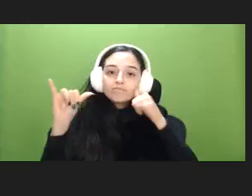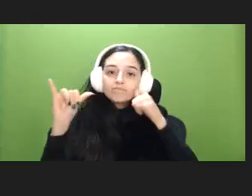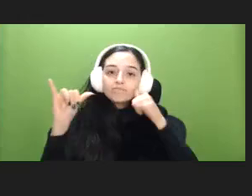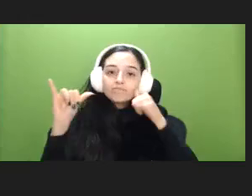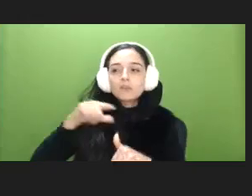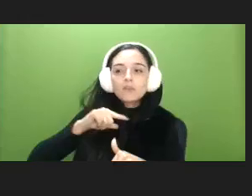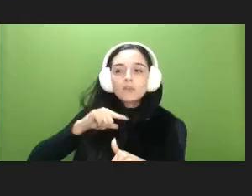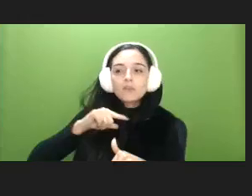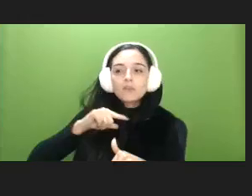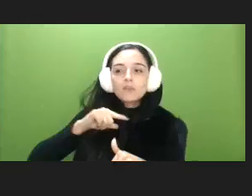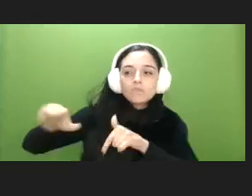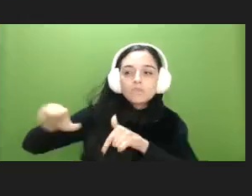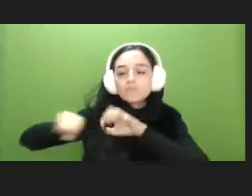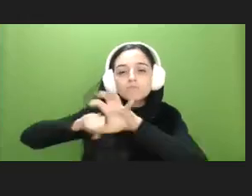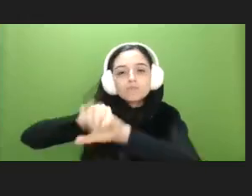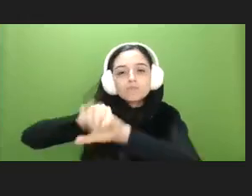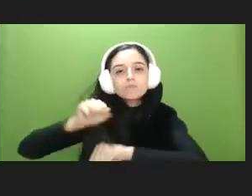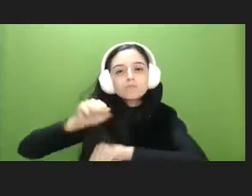saudável.